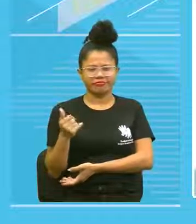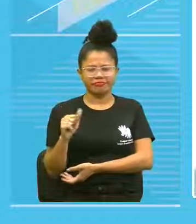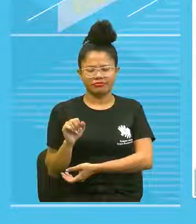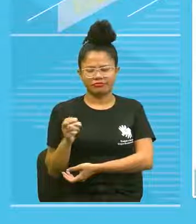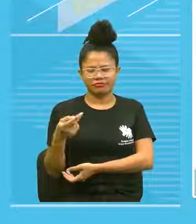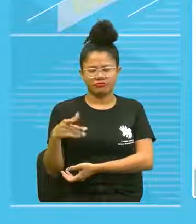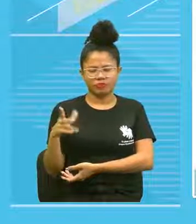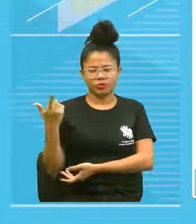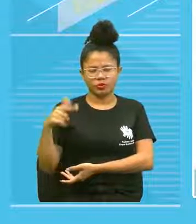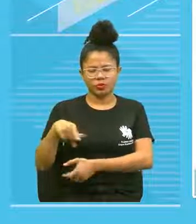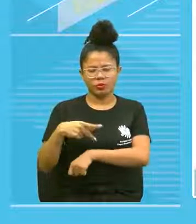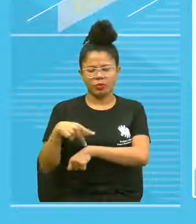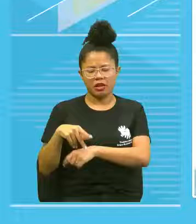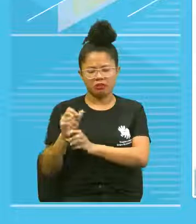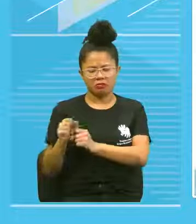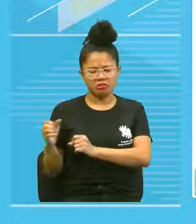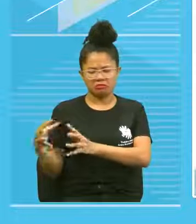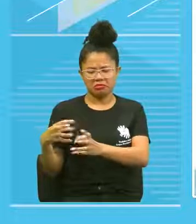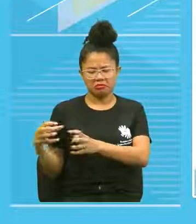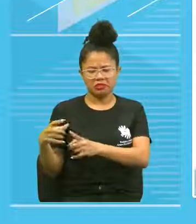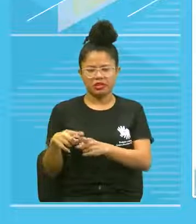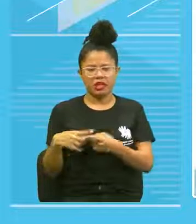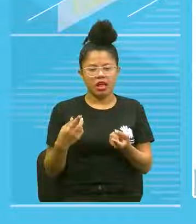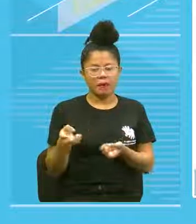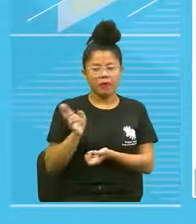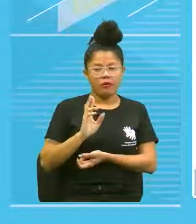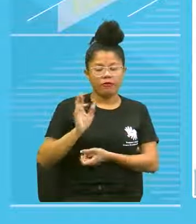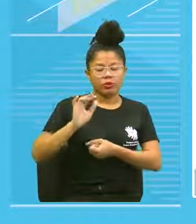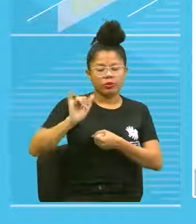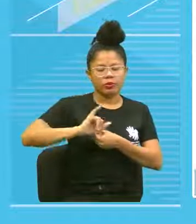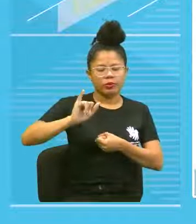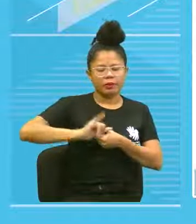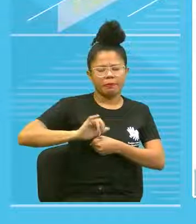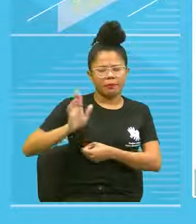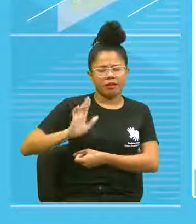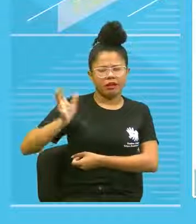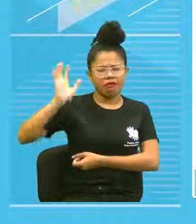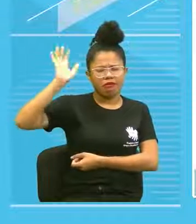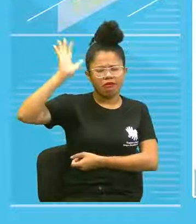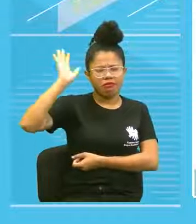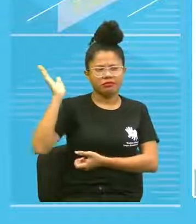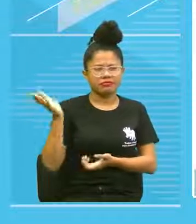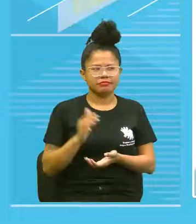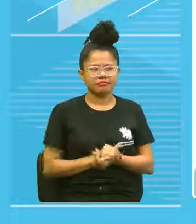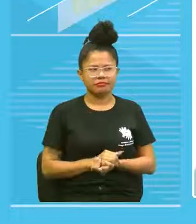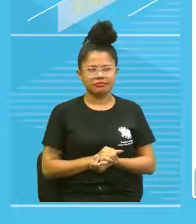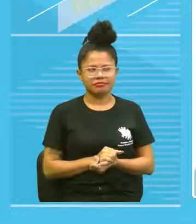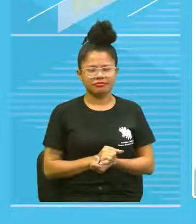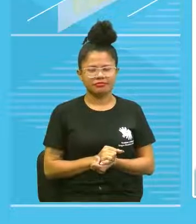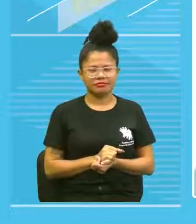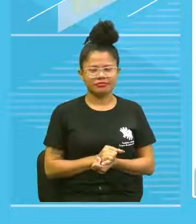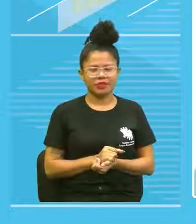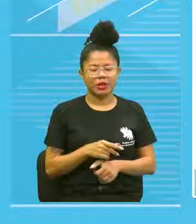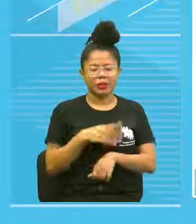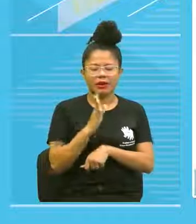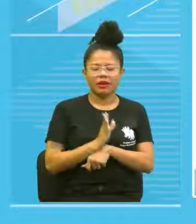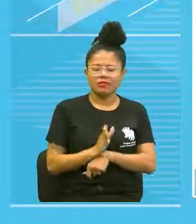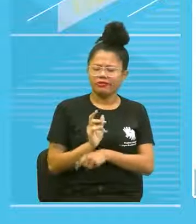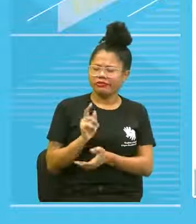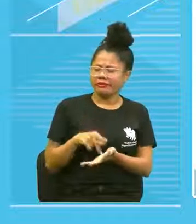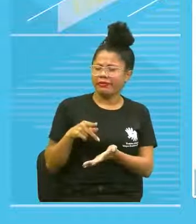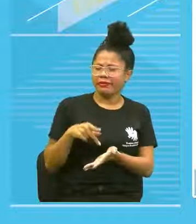nem aí não é o preço do petróleo subiu lá em cima tá lá em tá lá não resolve tudo foi mesmo